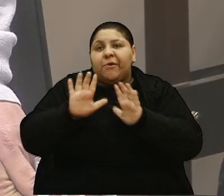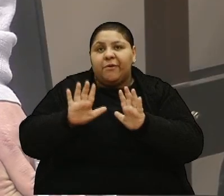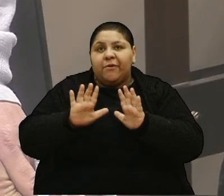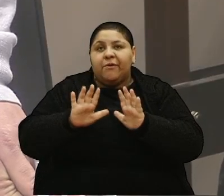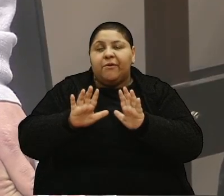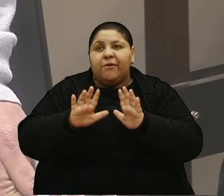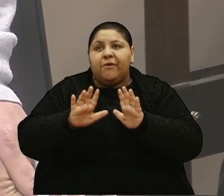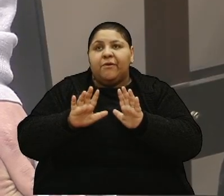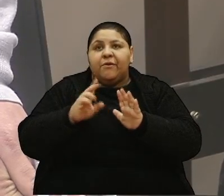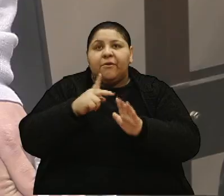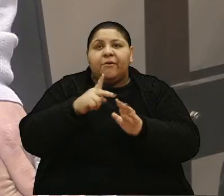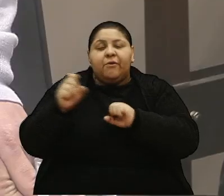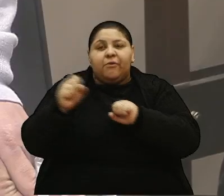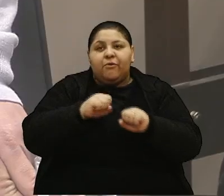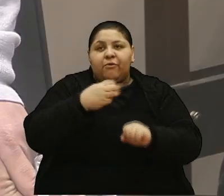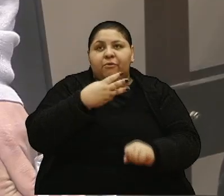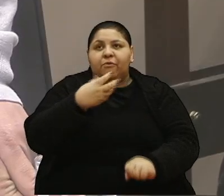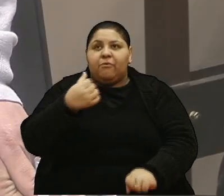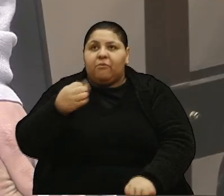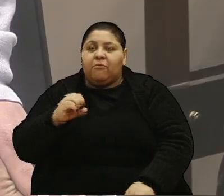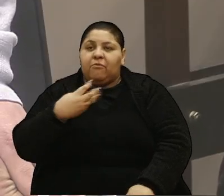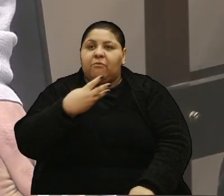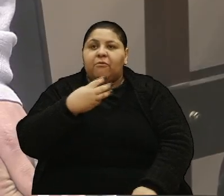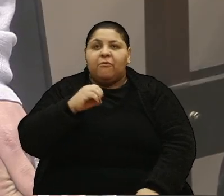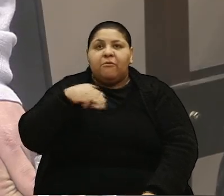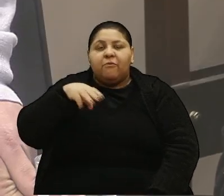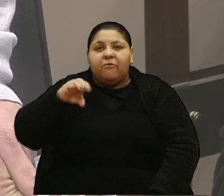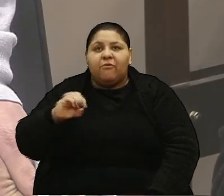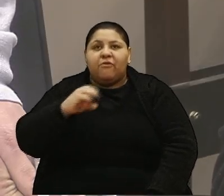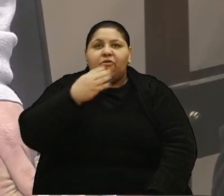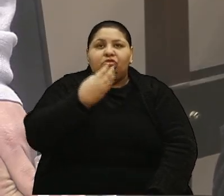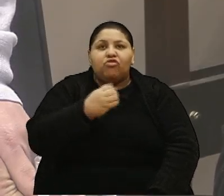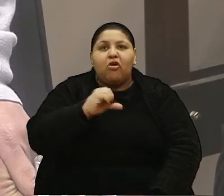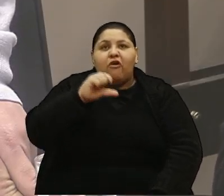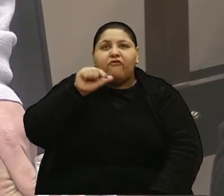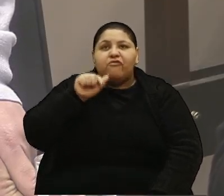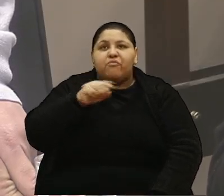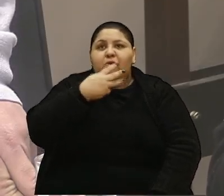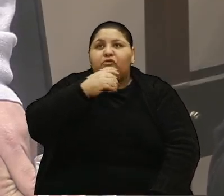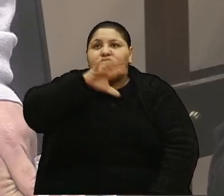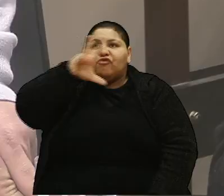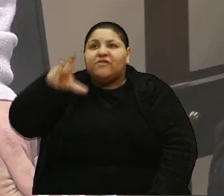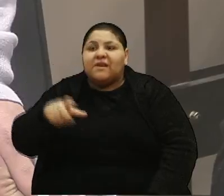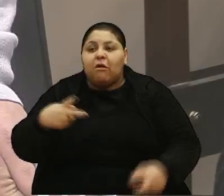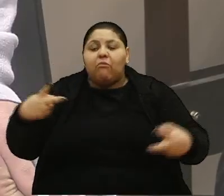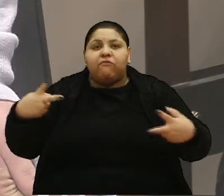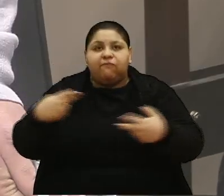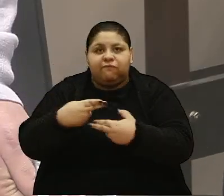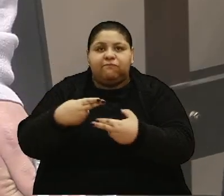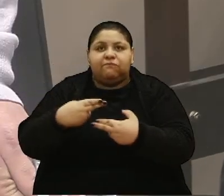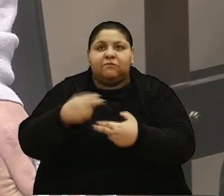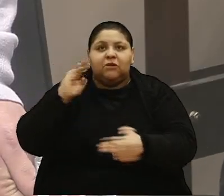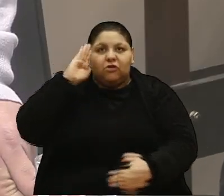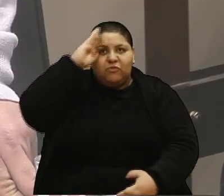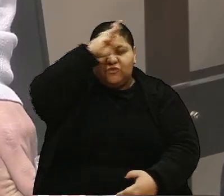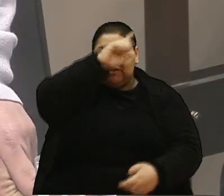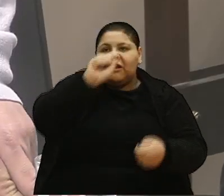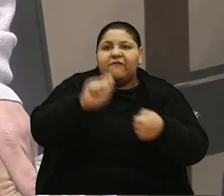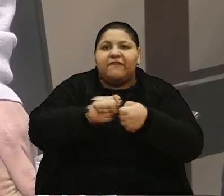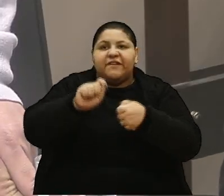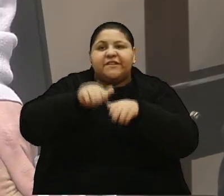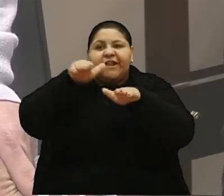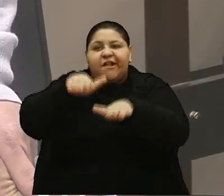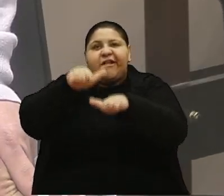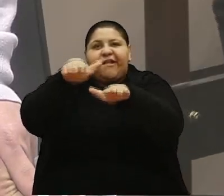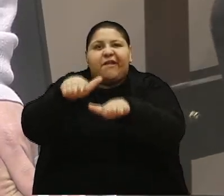do Poder 360, dia 30 de maio, 9,3 bilhões corte de gastos que o Bolsonaro fazia, eles faziam manifestação na